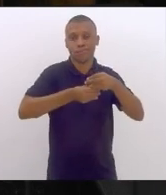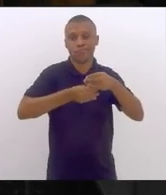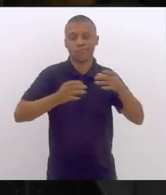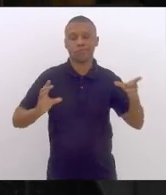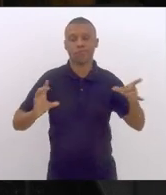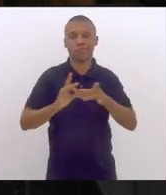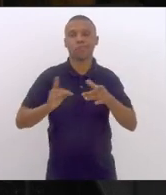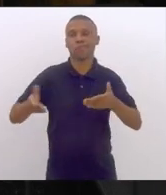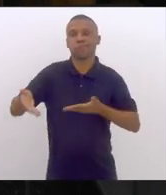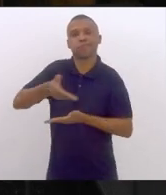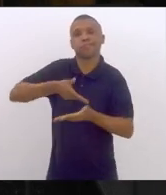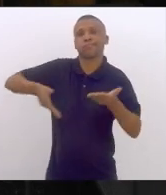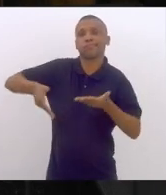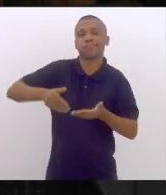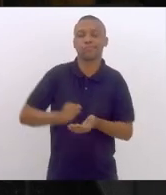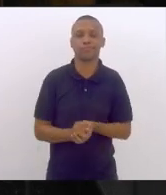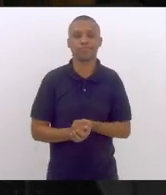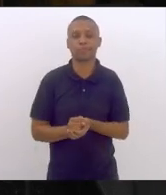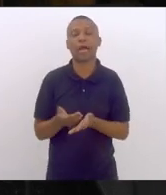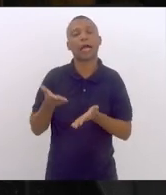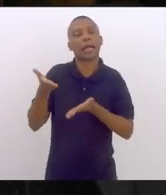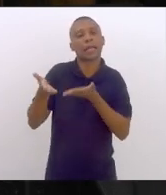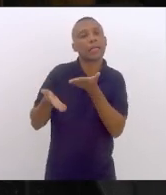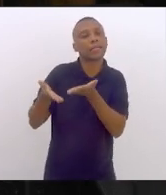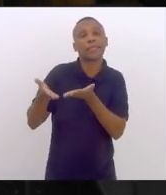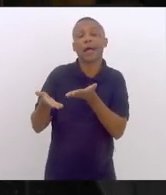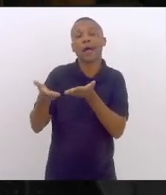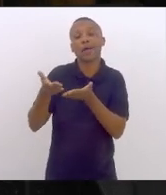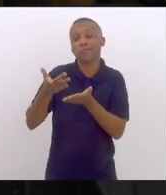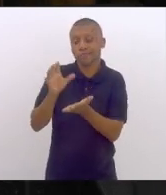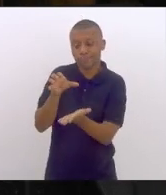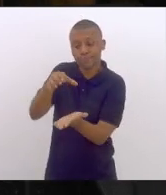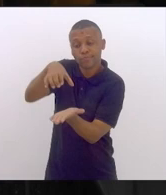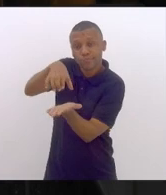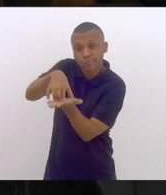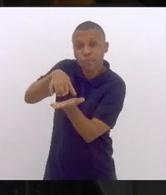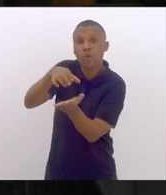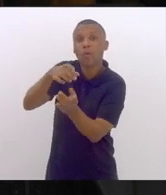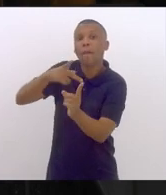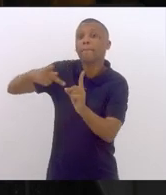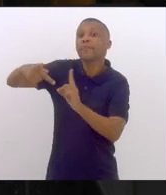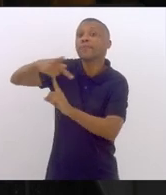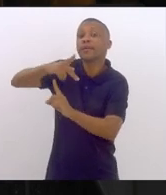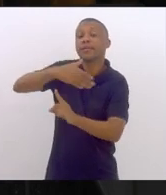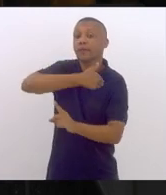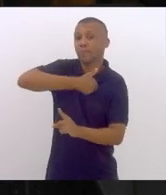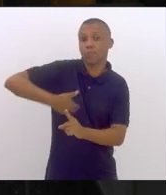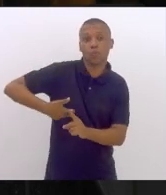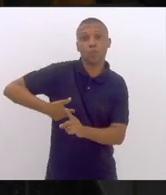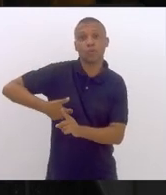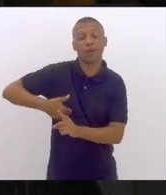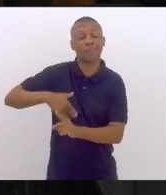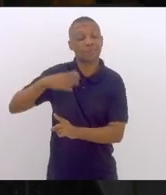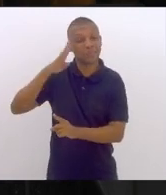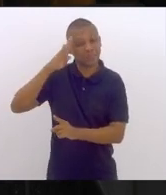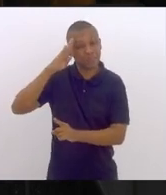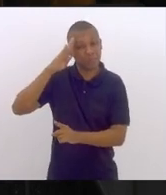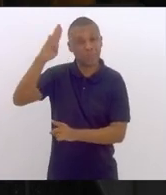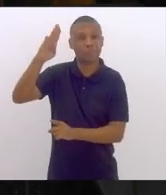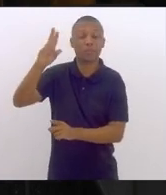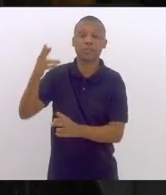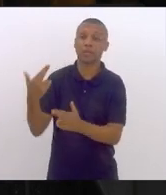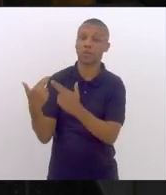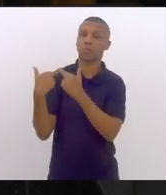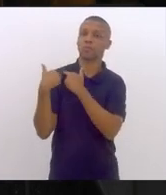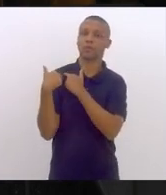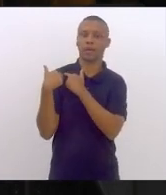lidar com a Previdência pública é uma das maiores responsabilidades do estado não